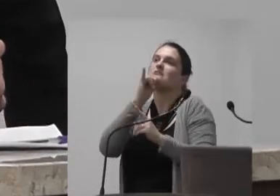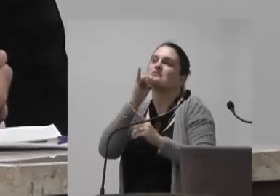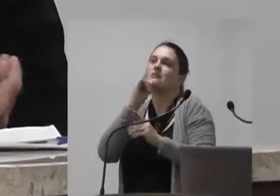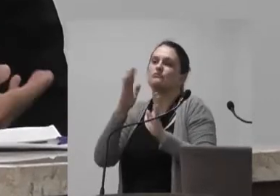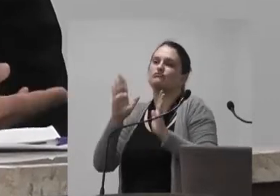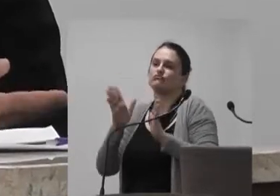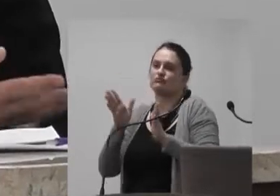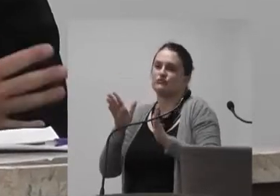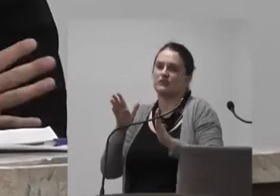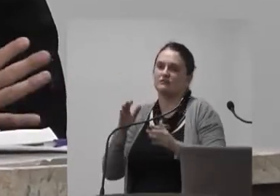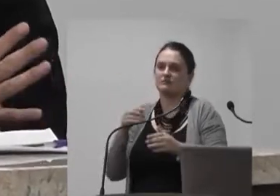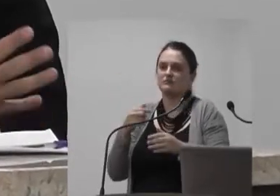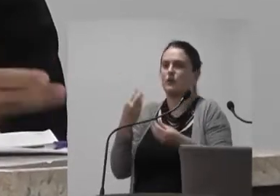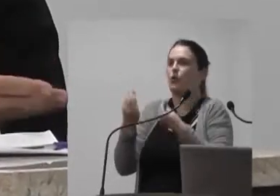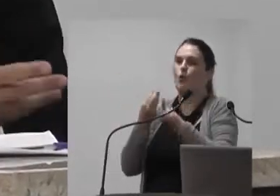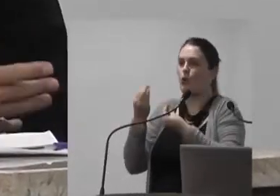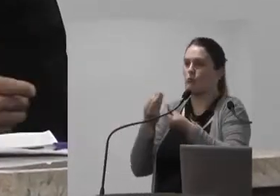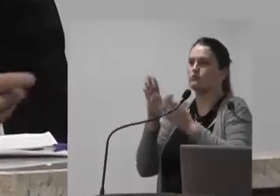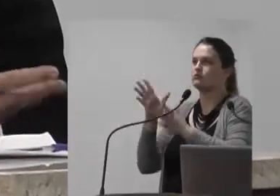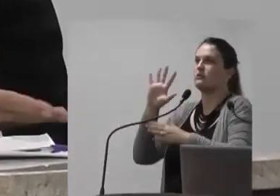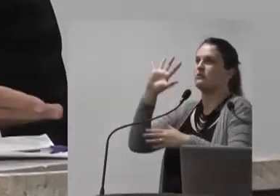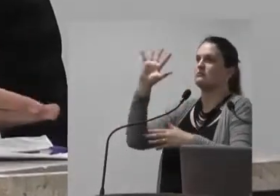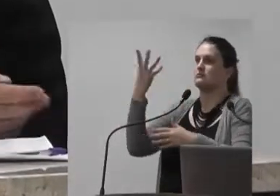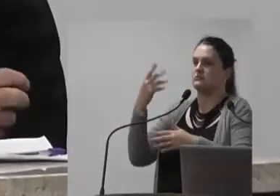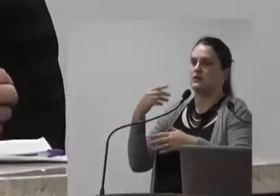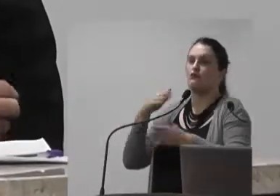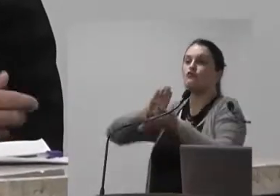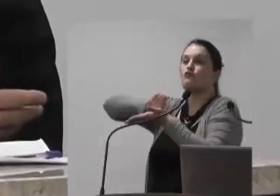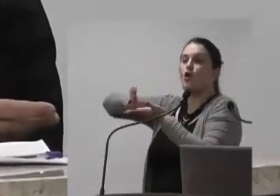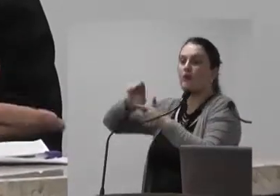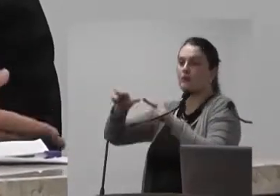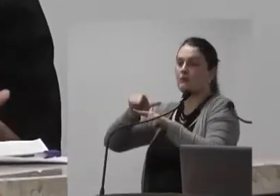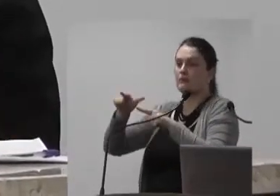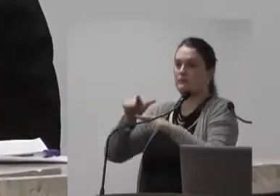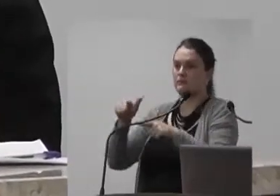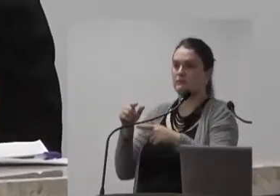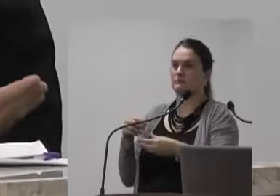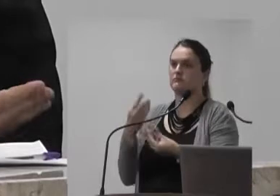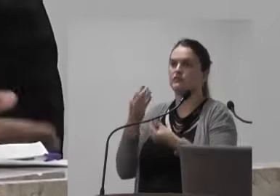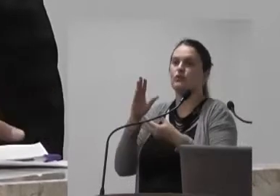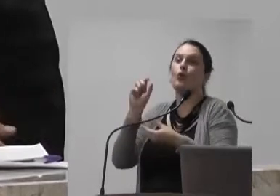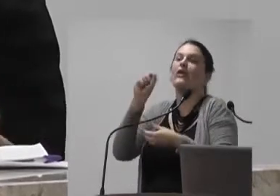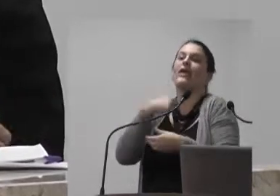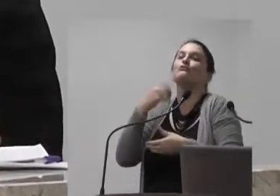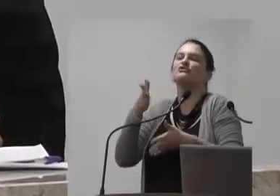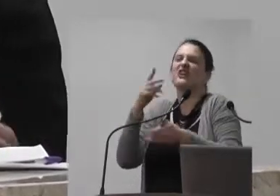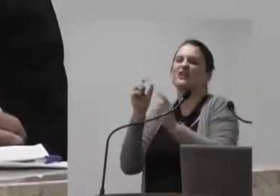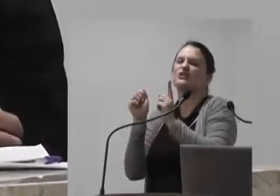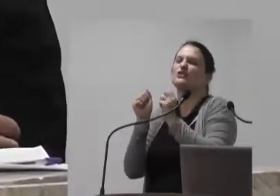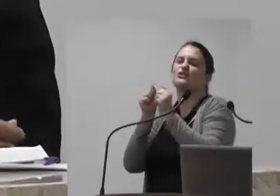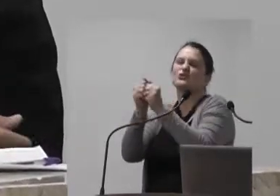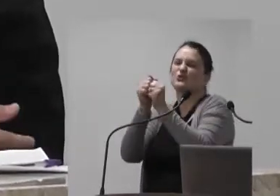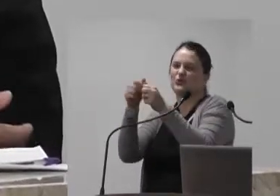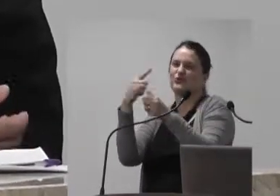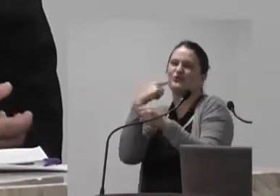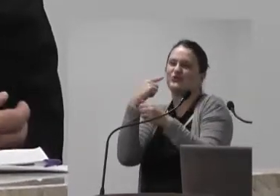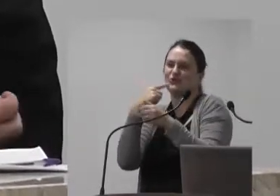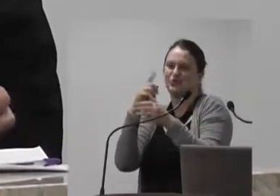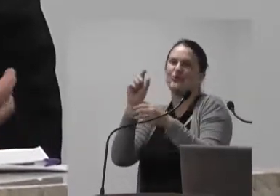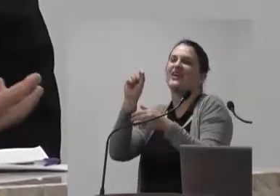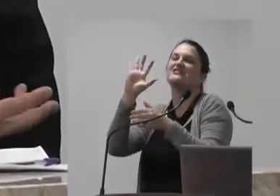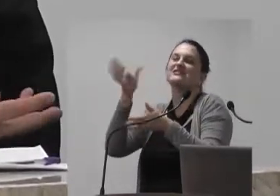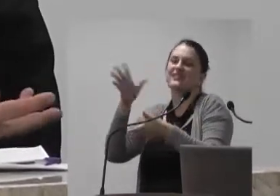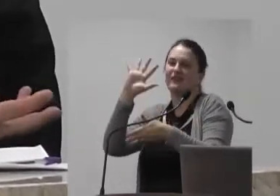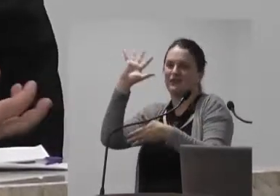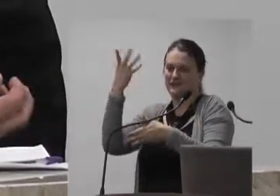você auxilia no seu dia a dia, fora o seu trabalho como profissional aqui, professora,